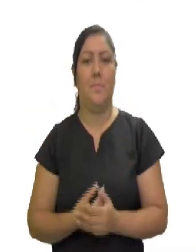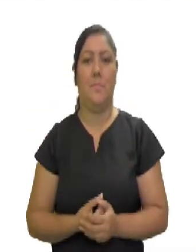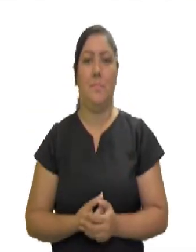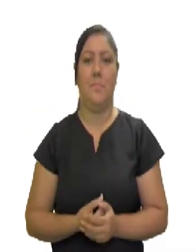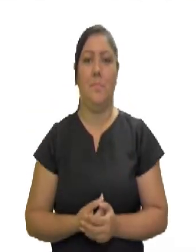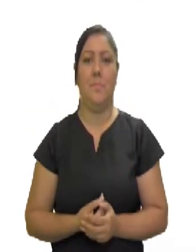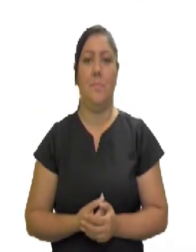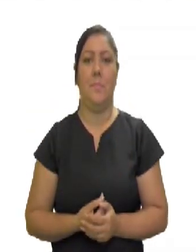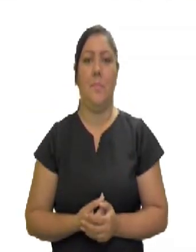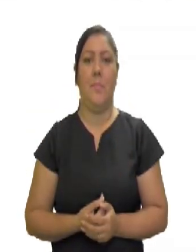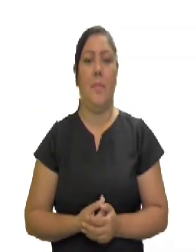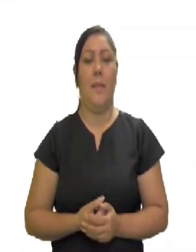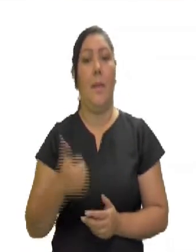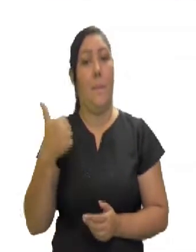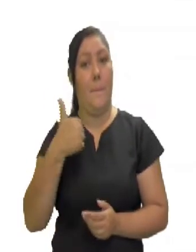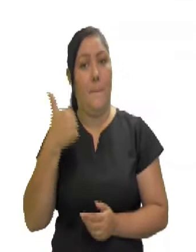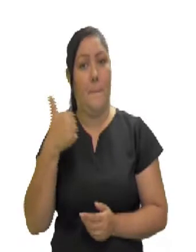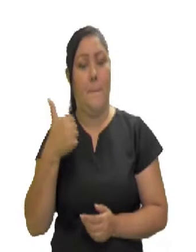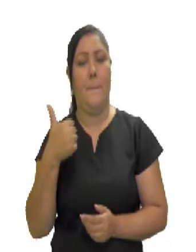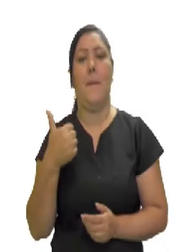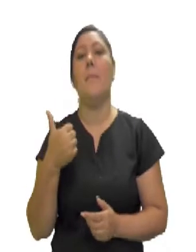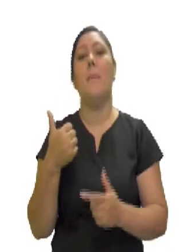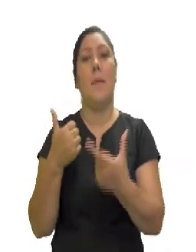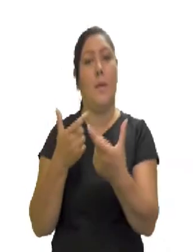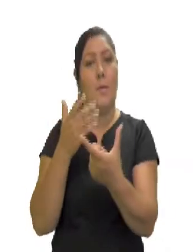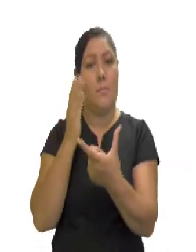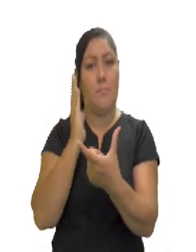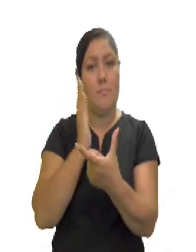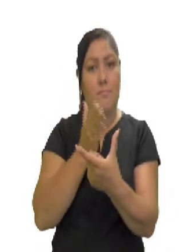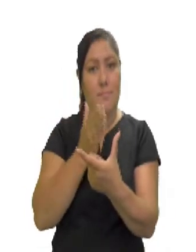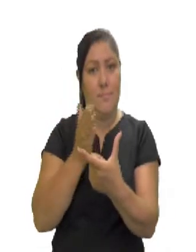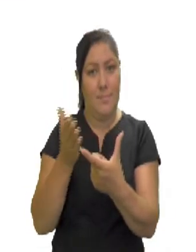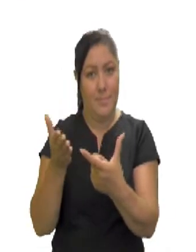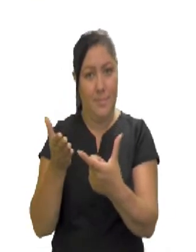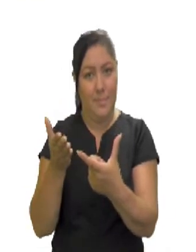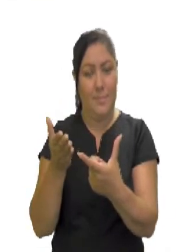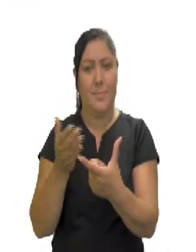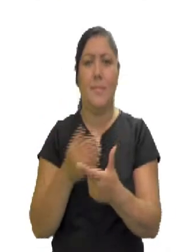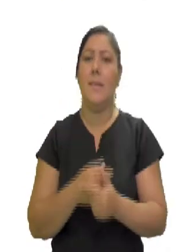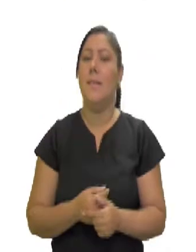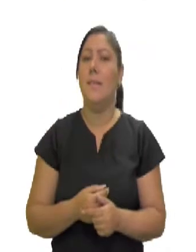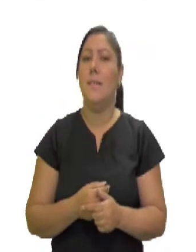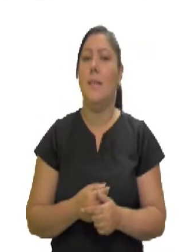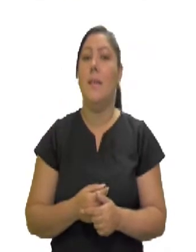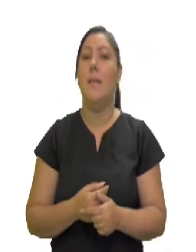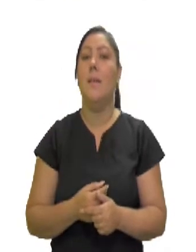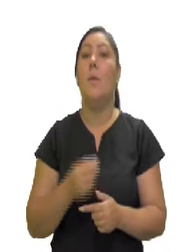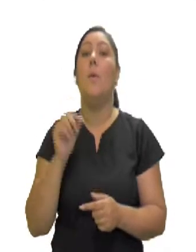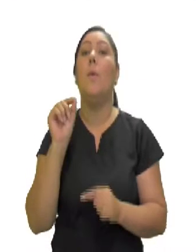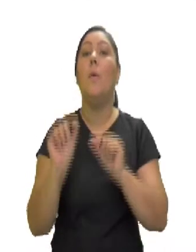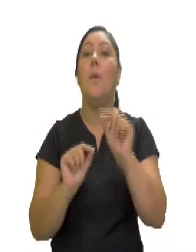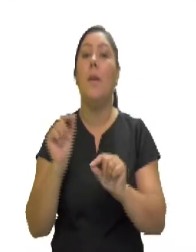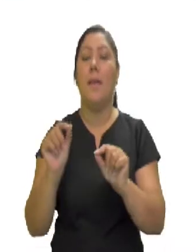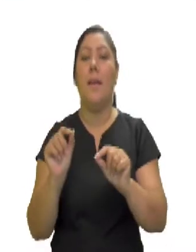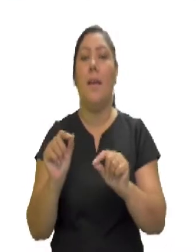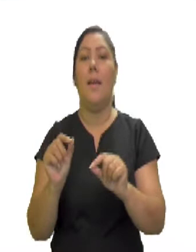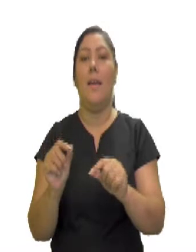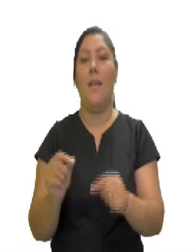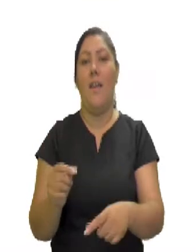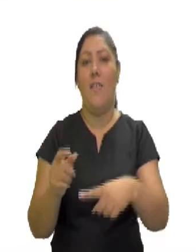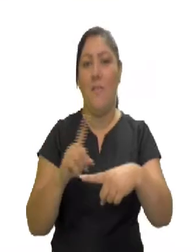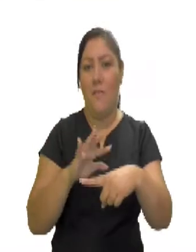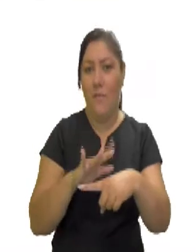Primeiro, as sílabas. Você sabe o que é sílaba. São fonemas ou grupos de fonemas que